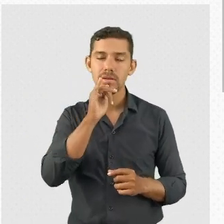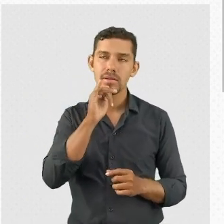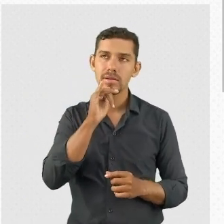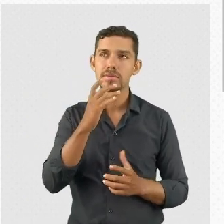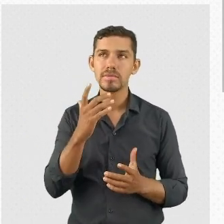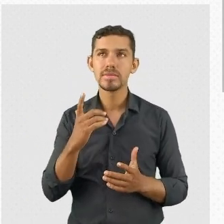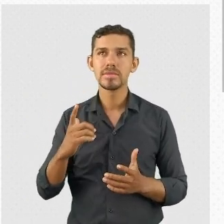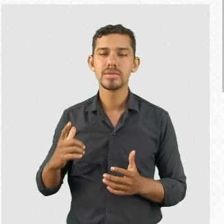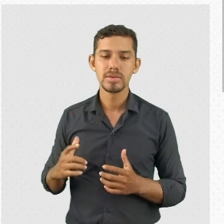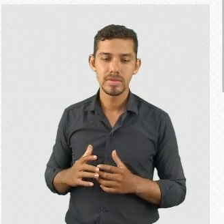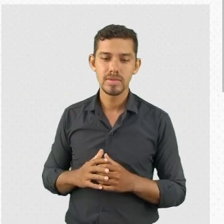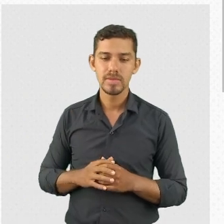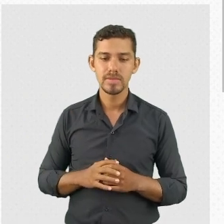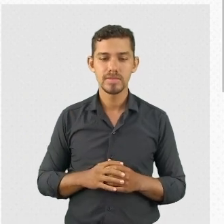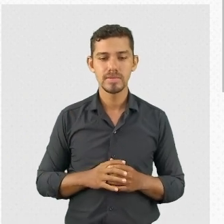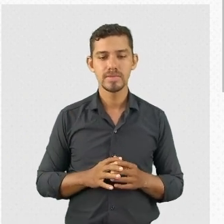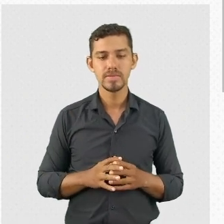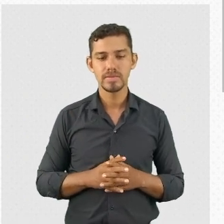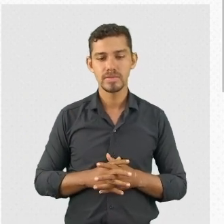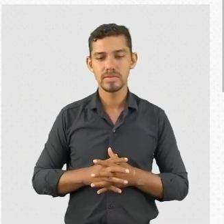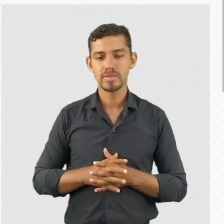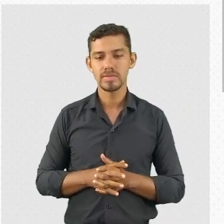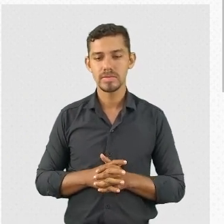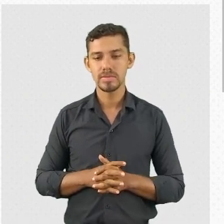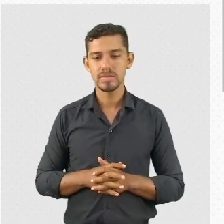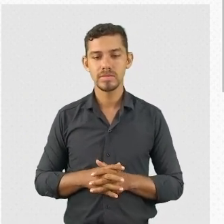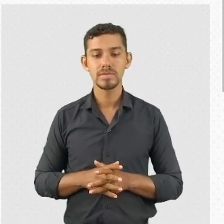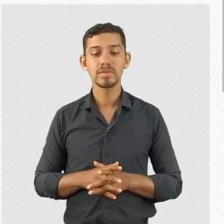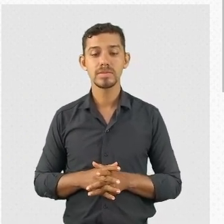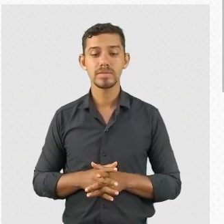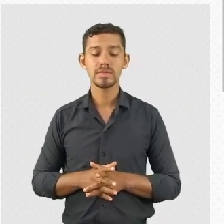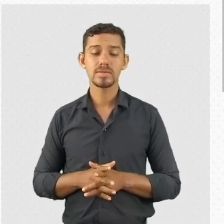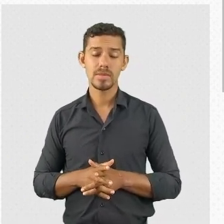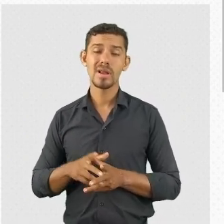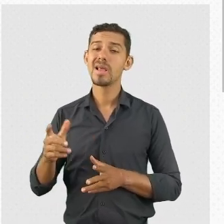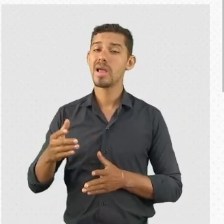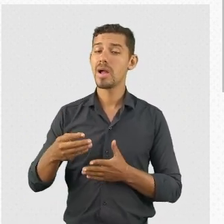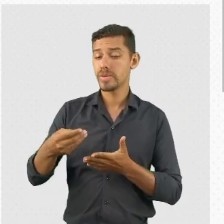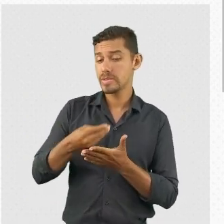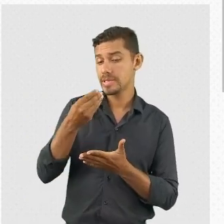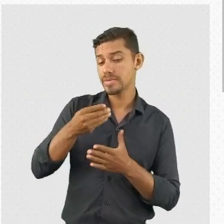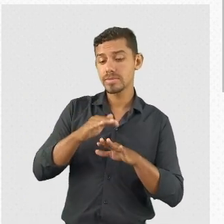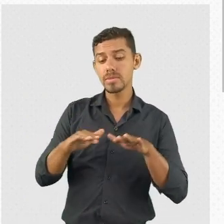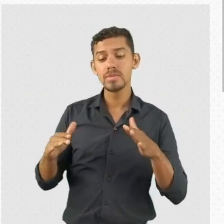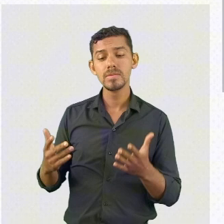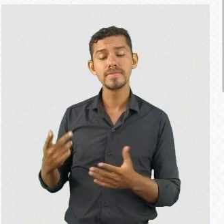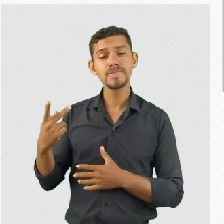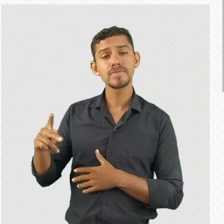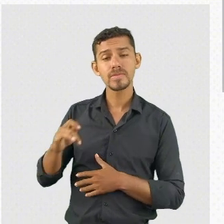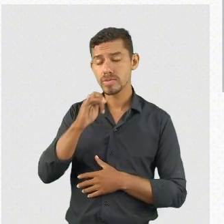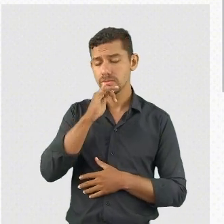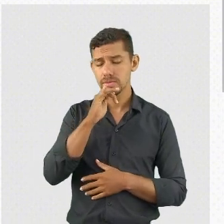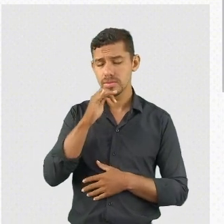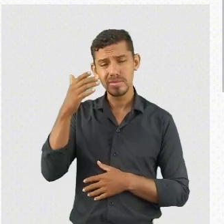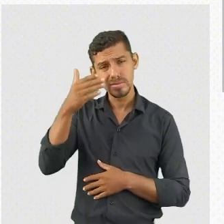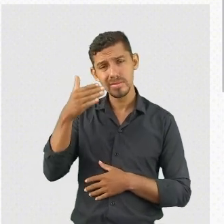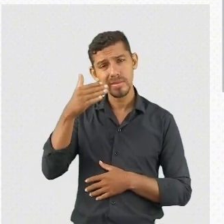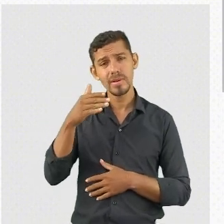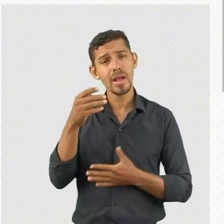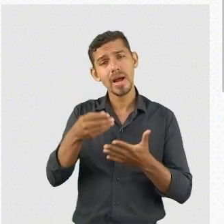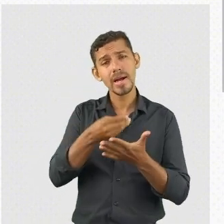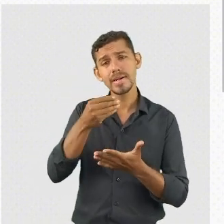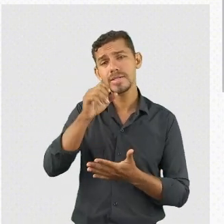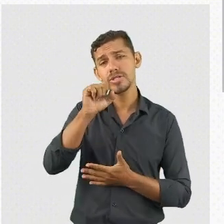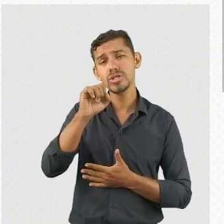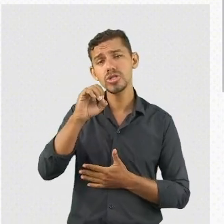falo tablespoon, seria a colher de mesa. Nós falamos em português, com mais frequência, a colher de